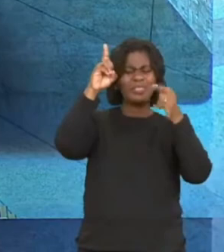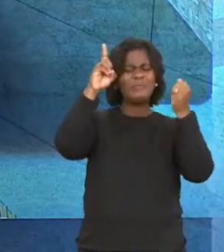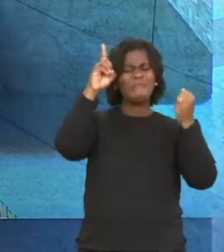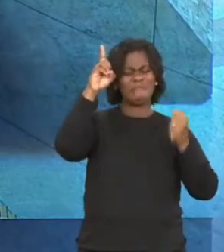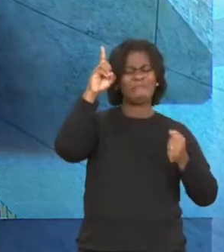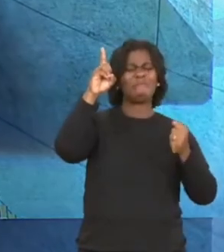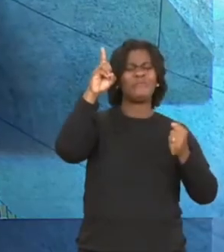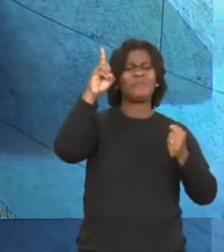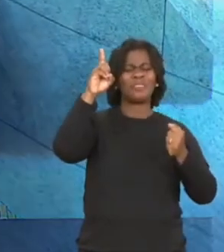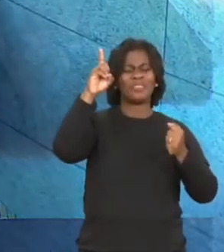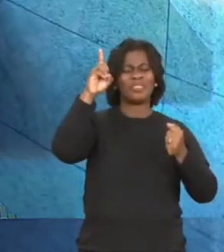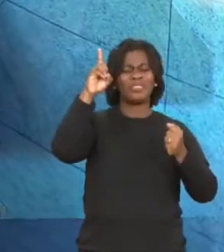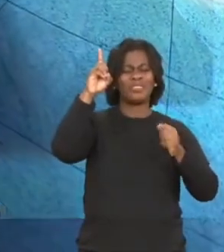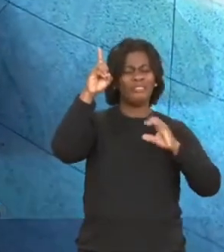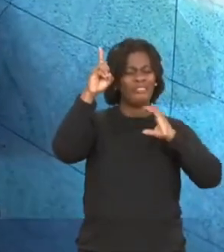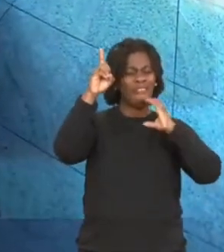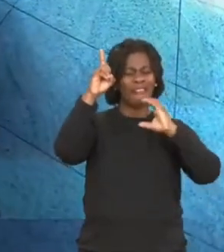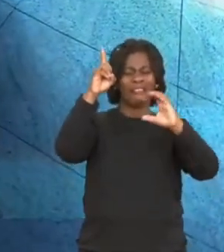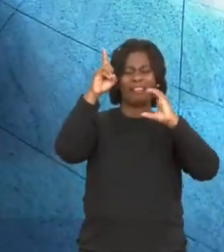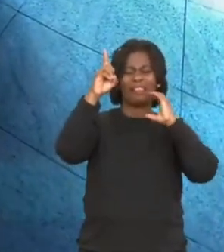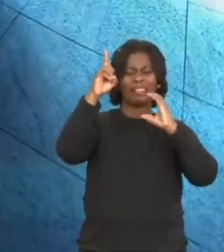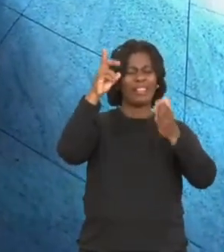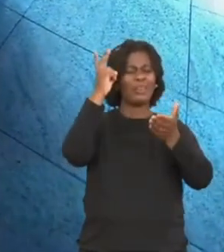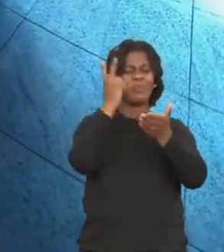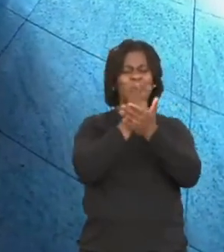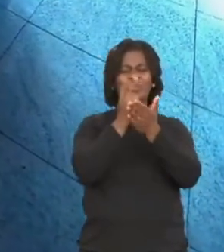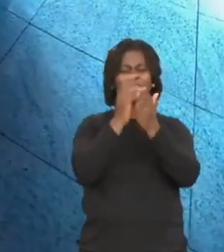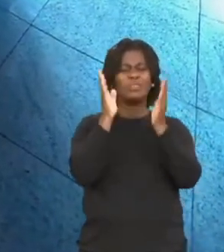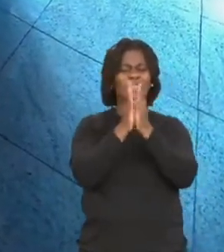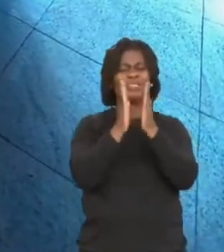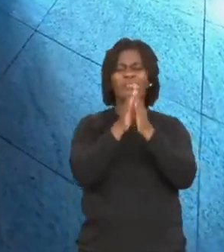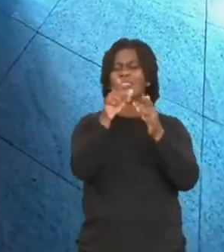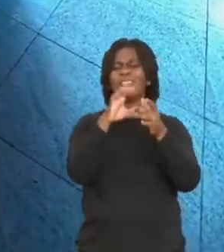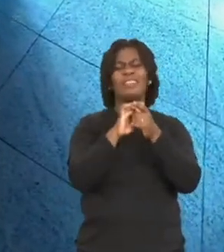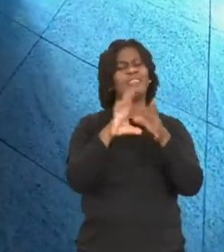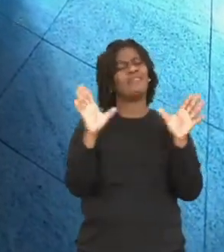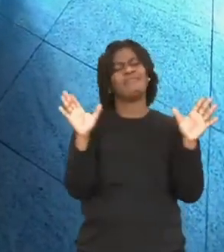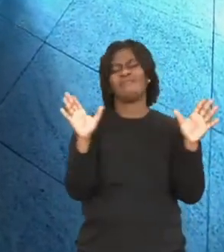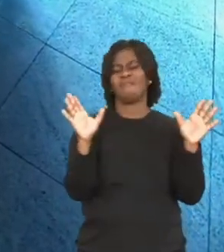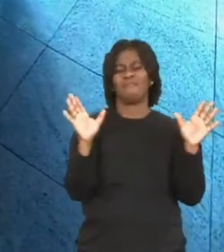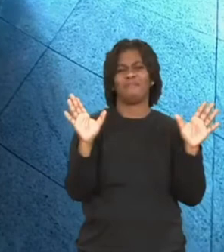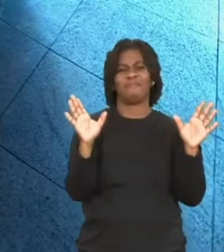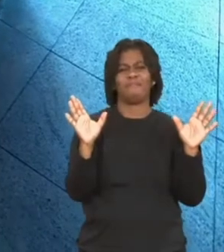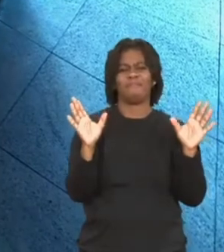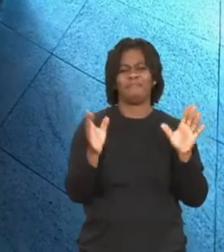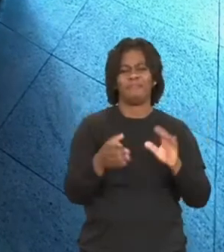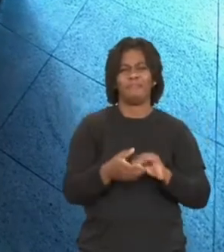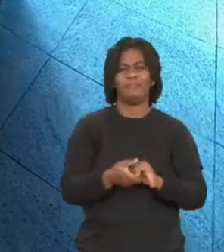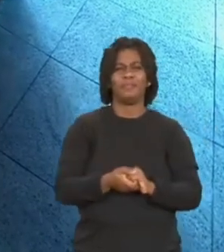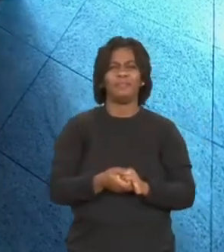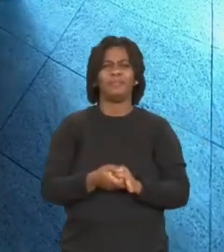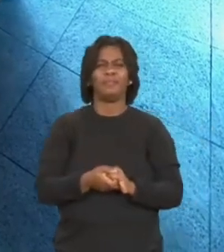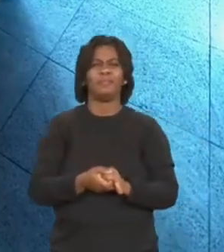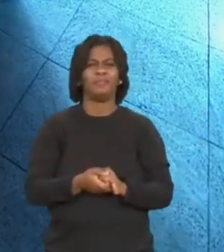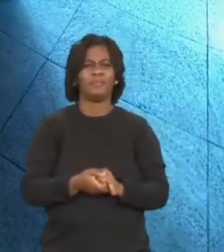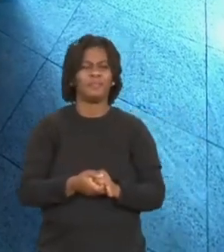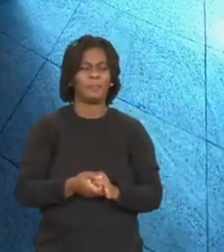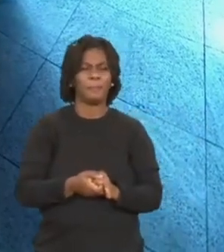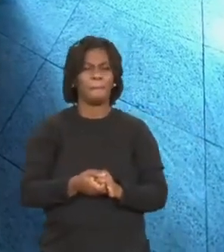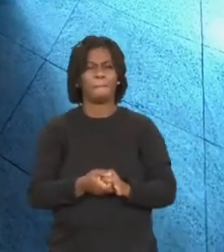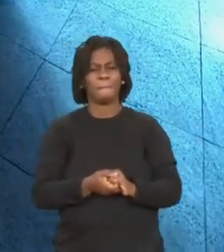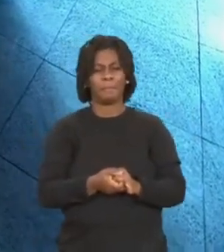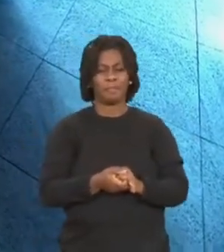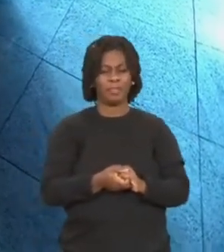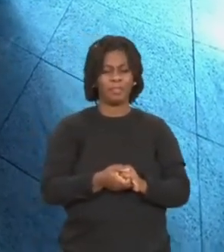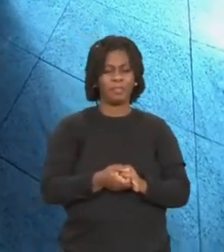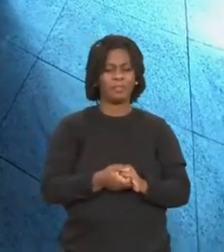pode cantar, continuar orando. Fique à vontade. Tu és